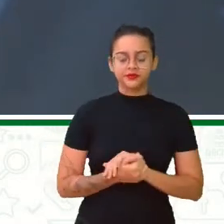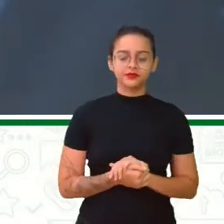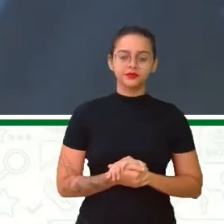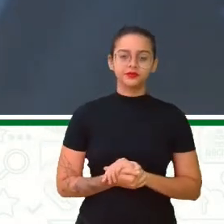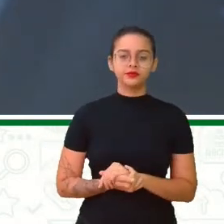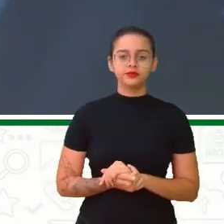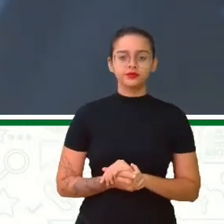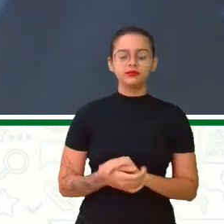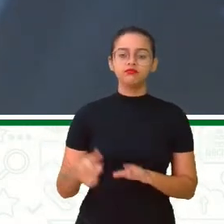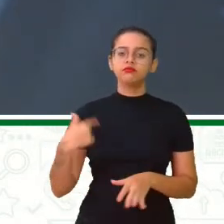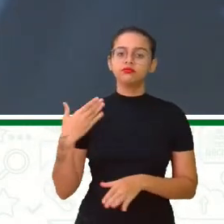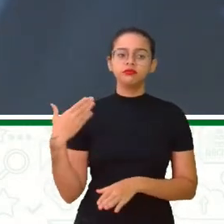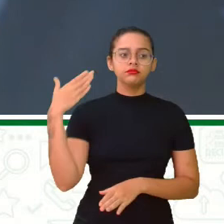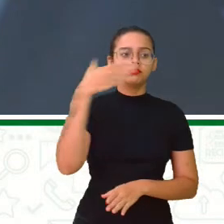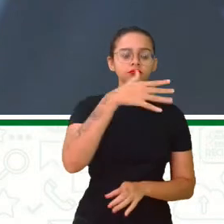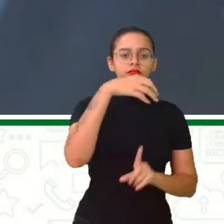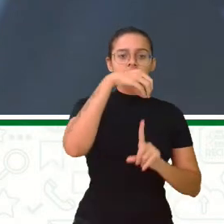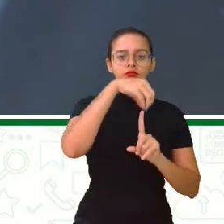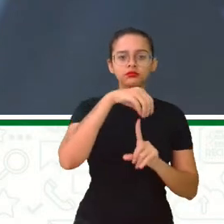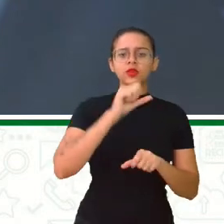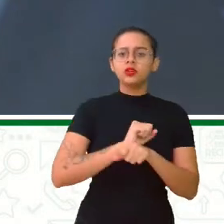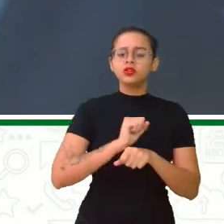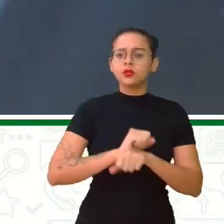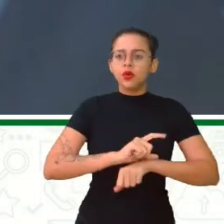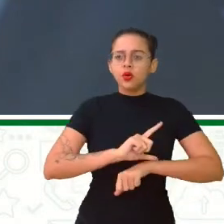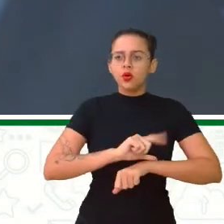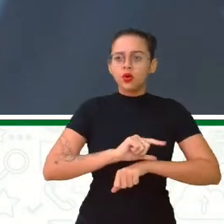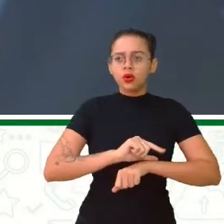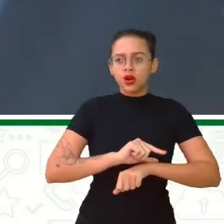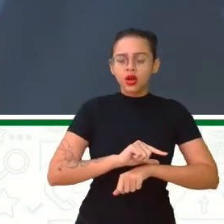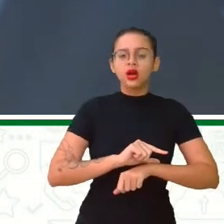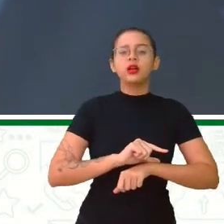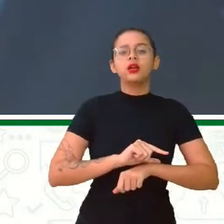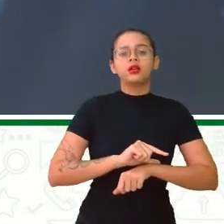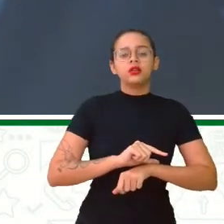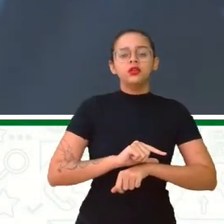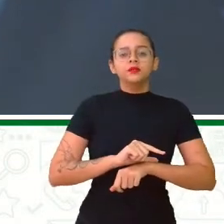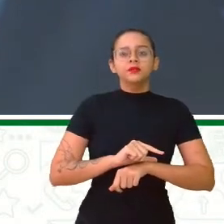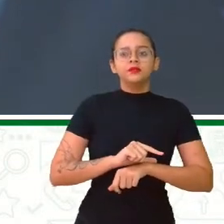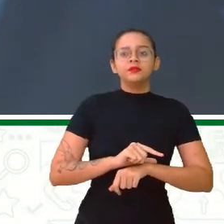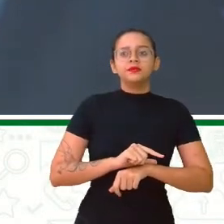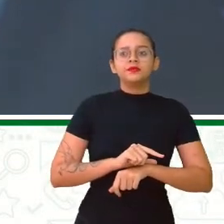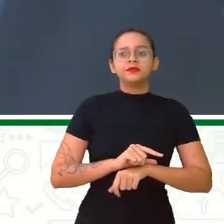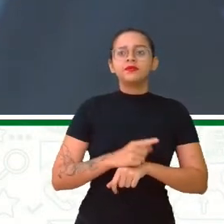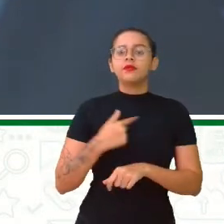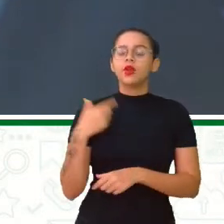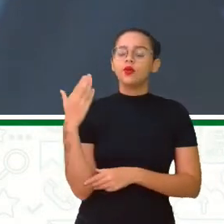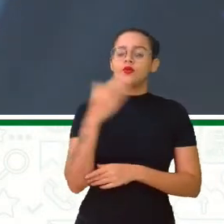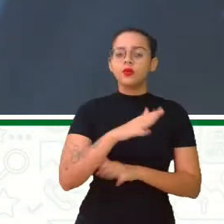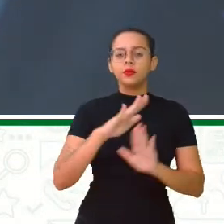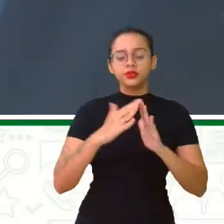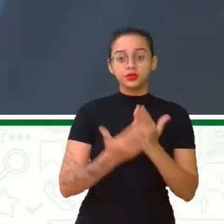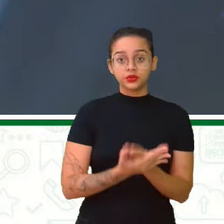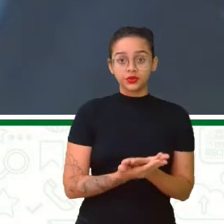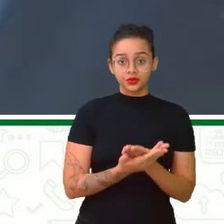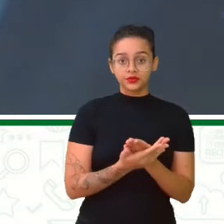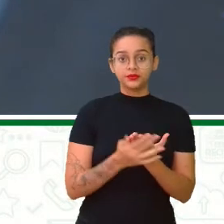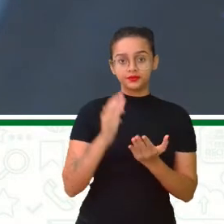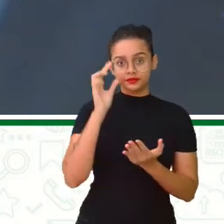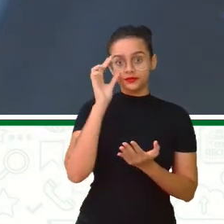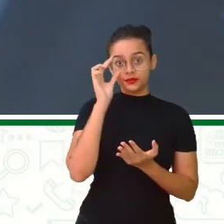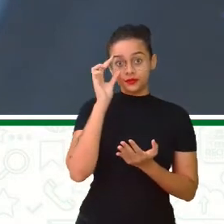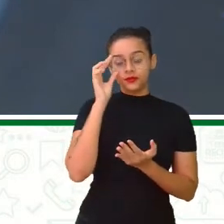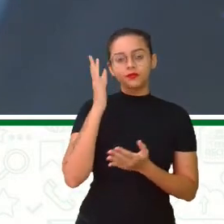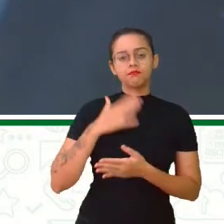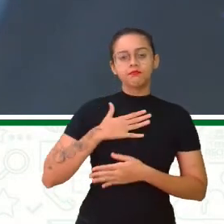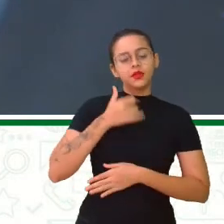A gente foi para o ponto, esperou o horário e eu fui para a escola. E a minha mãe me